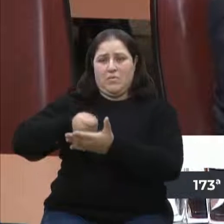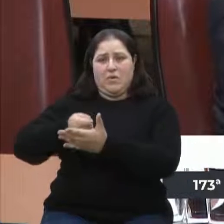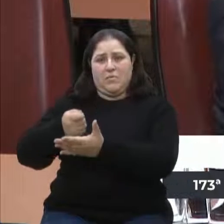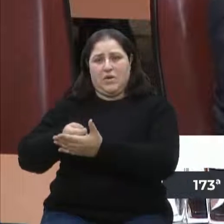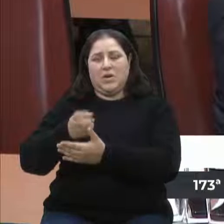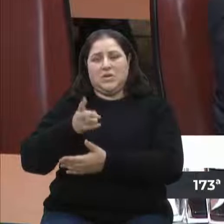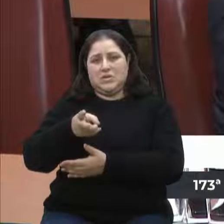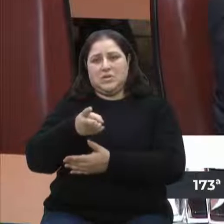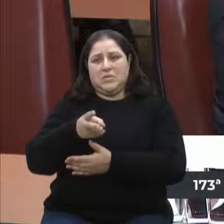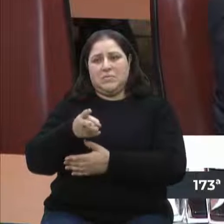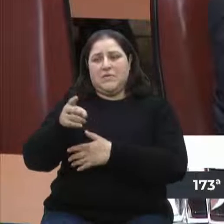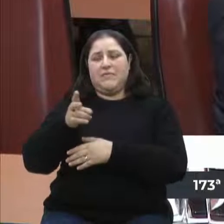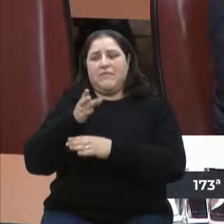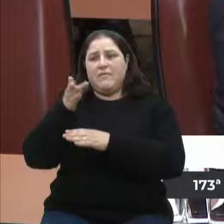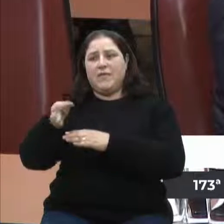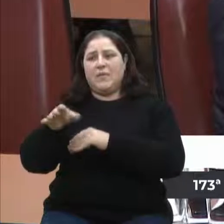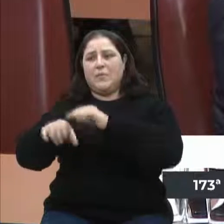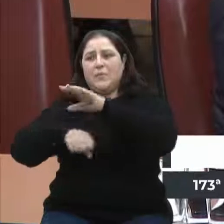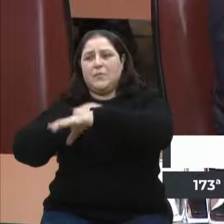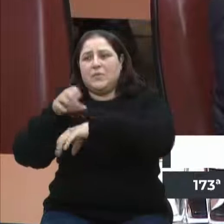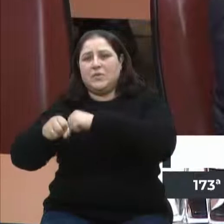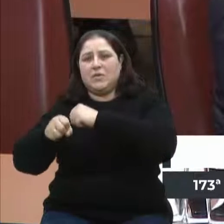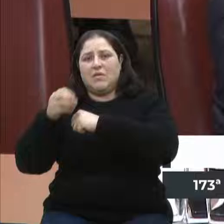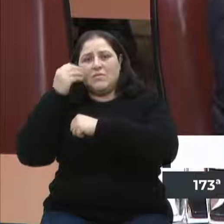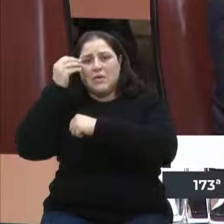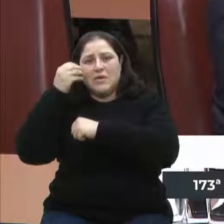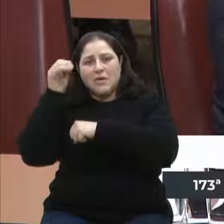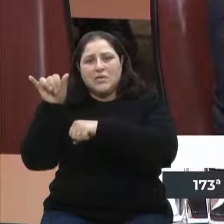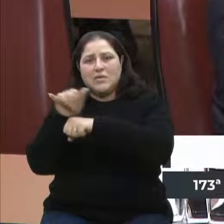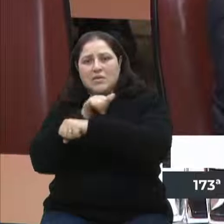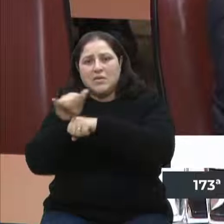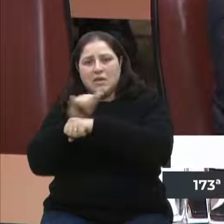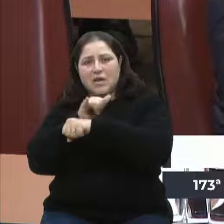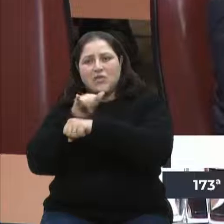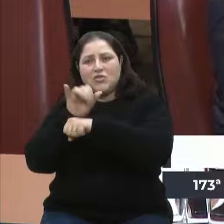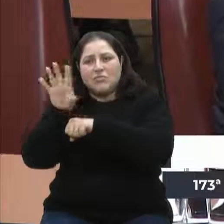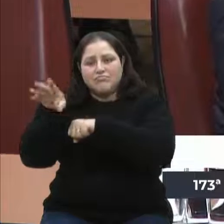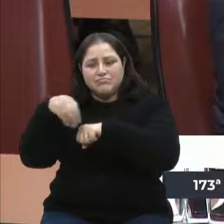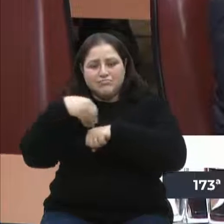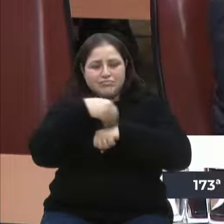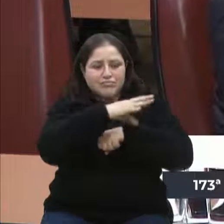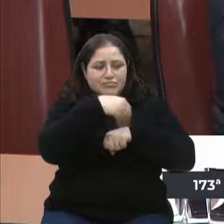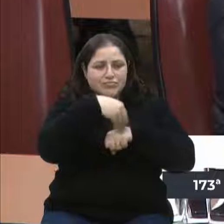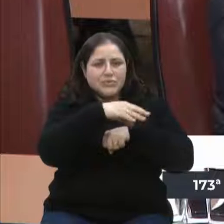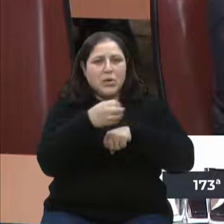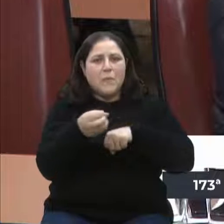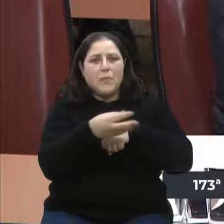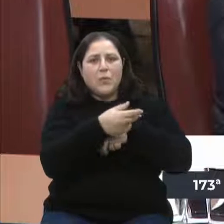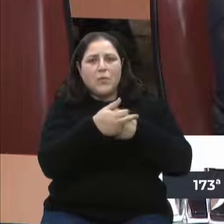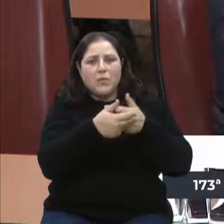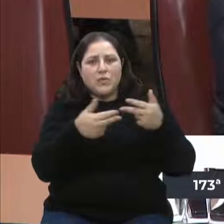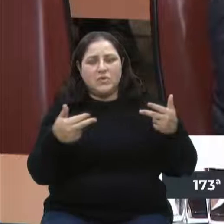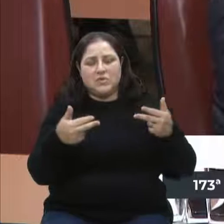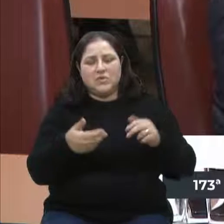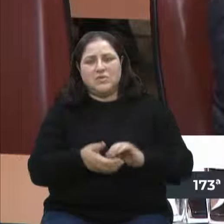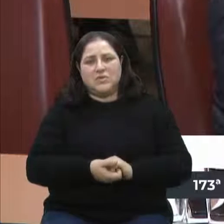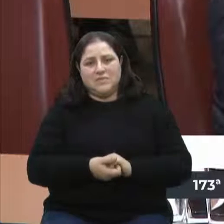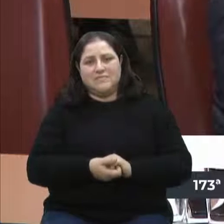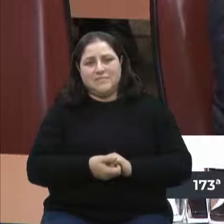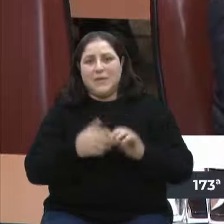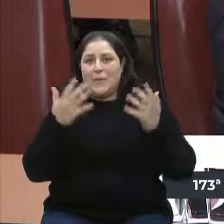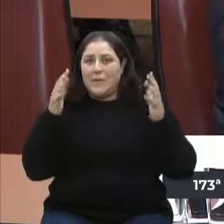algumas alternativas e outras experiências, eu tenho certeza absoluta que a gente traz boas notícias. Parabéns por quem esteve lá ontem presente, e eu sei que vai